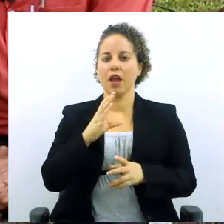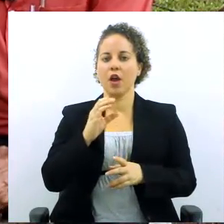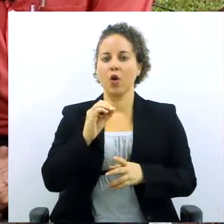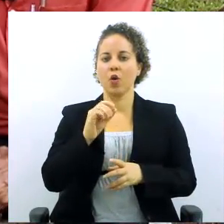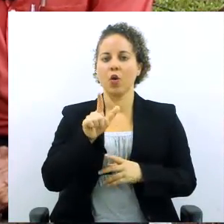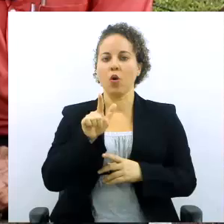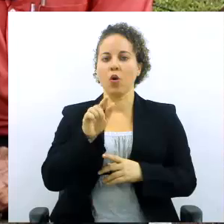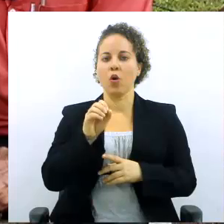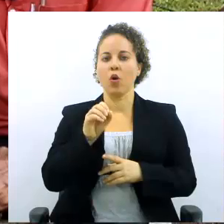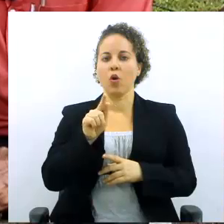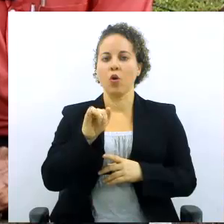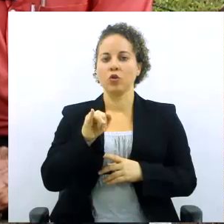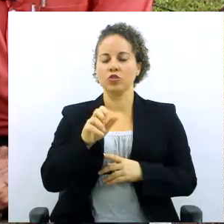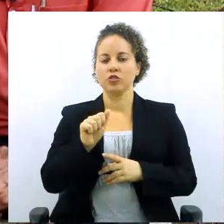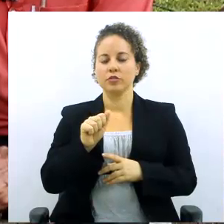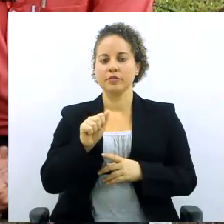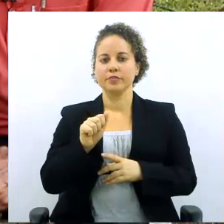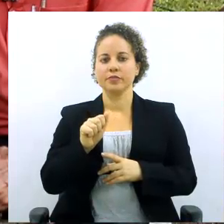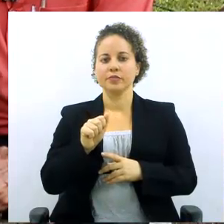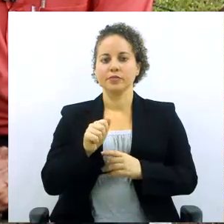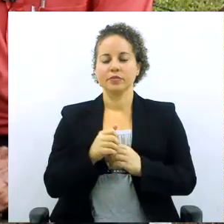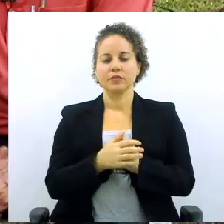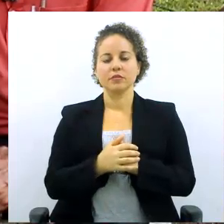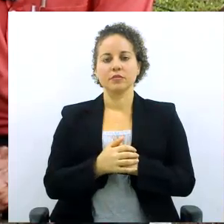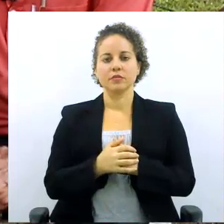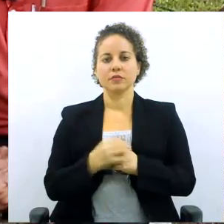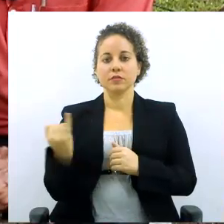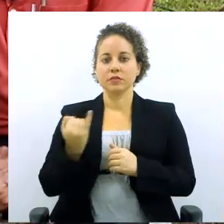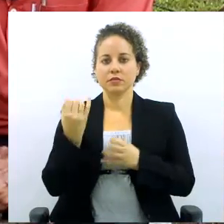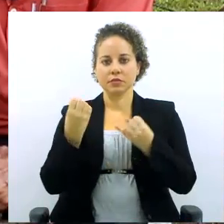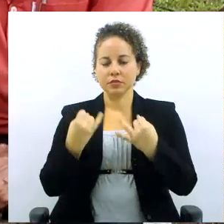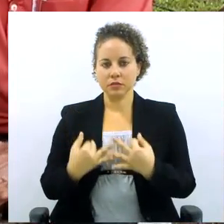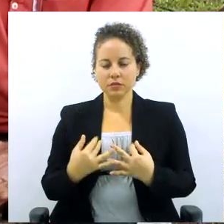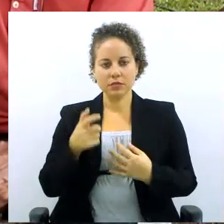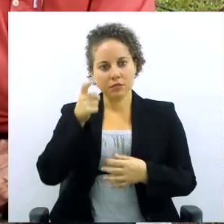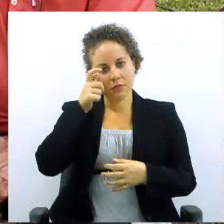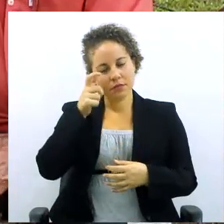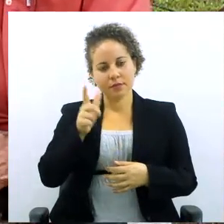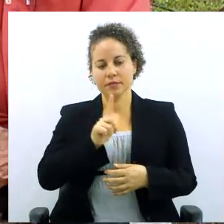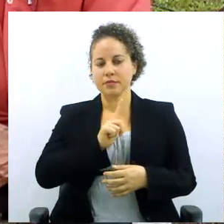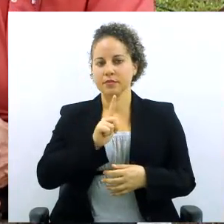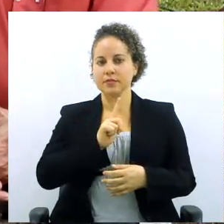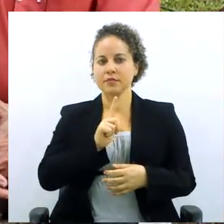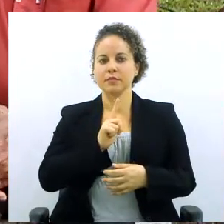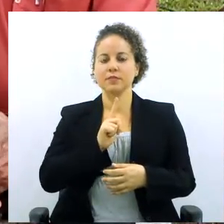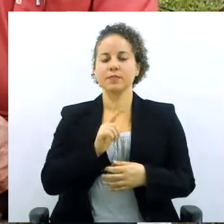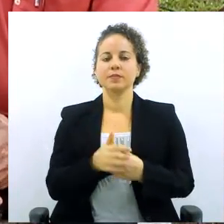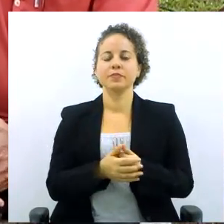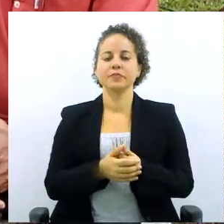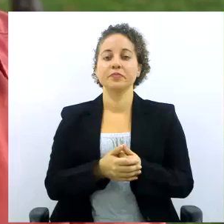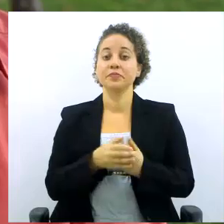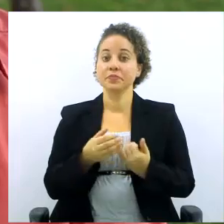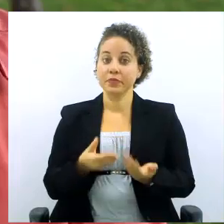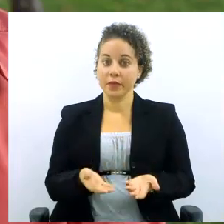para repetir essa explicação, que é por demais interessante. Veja,